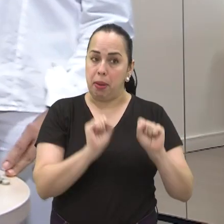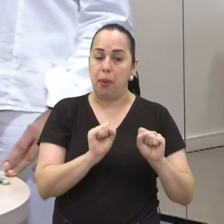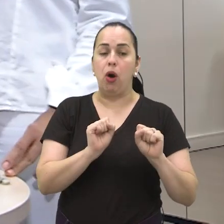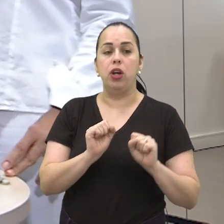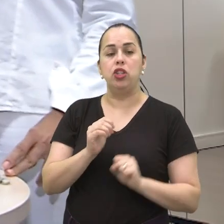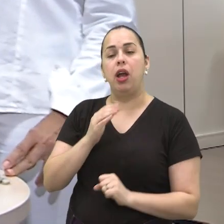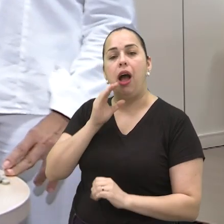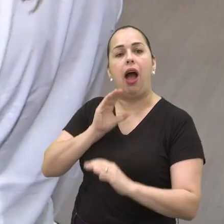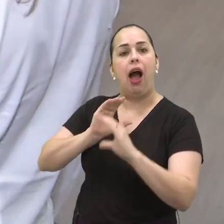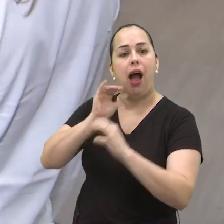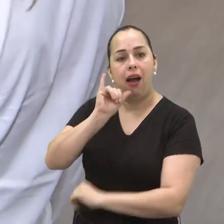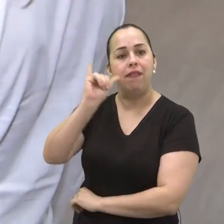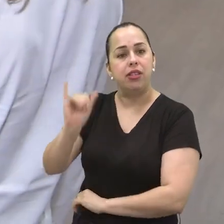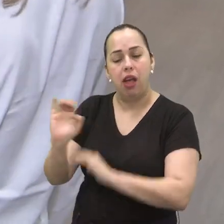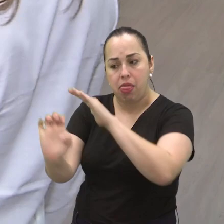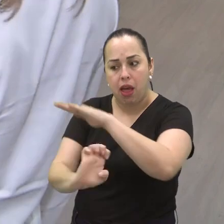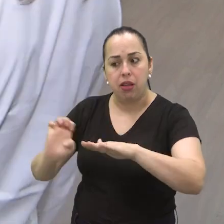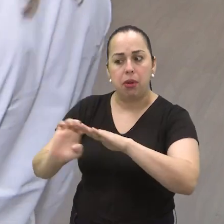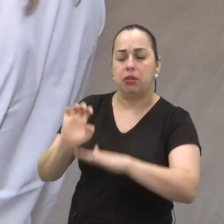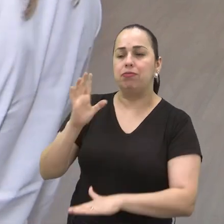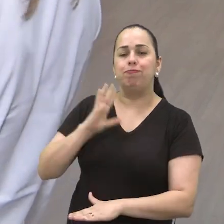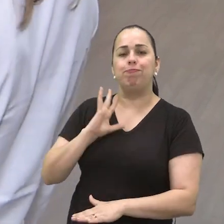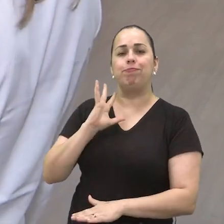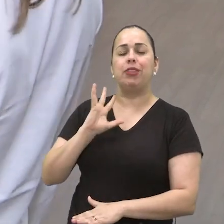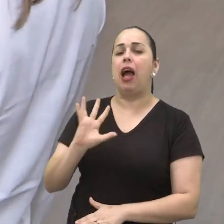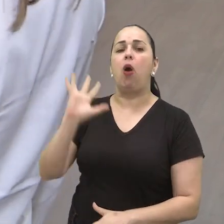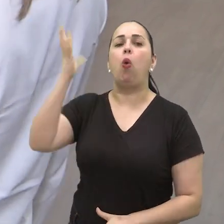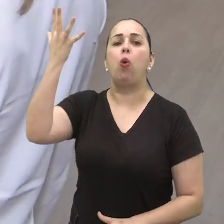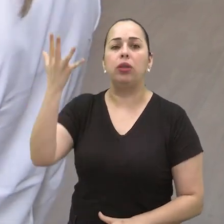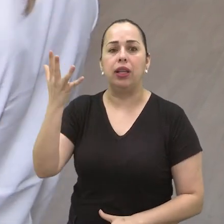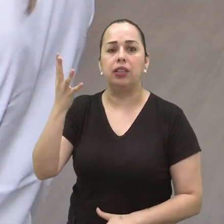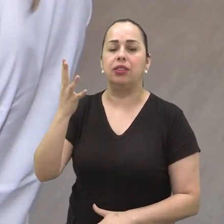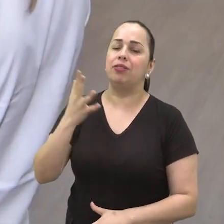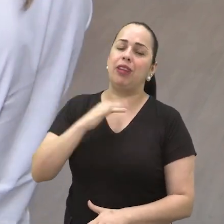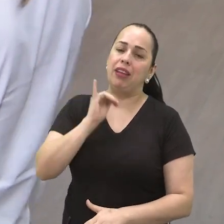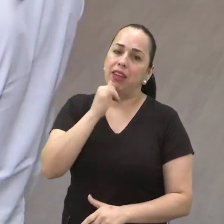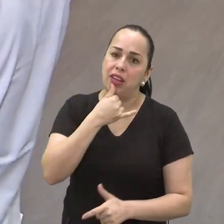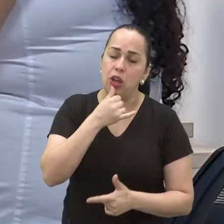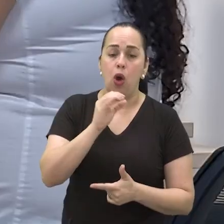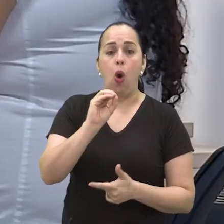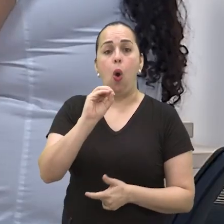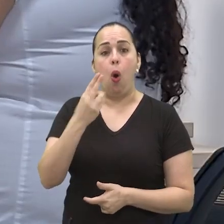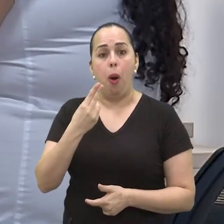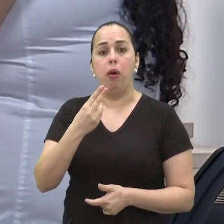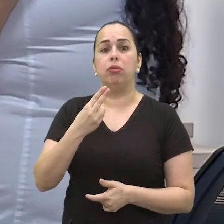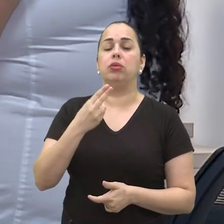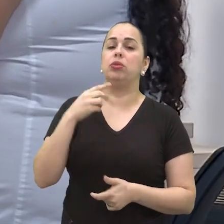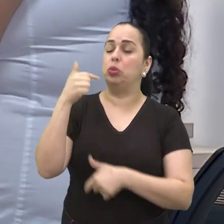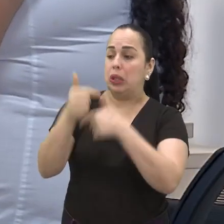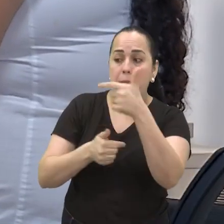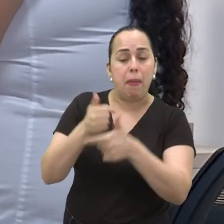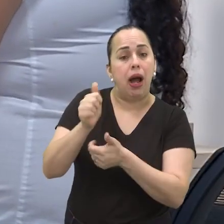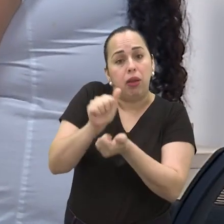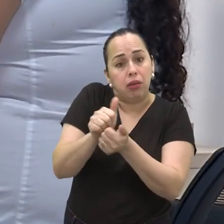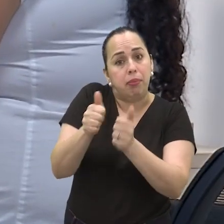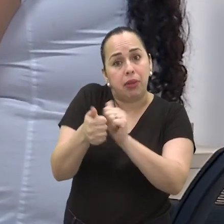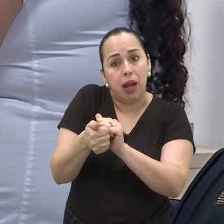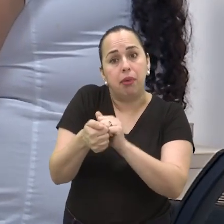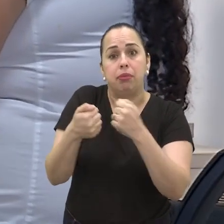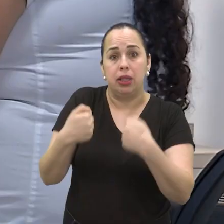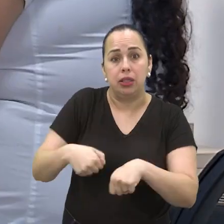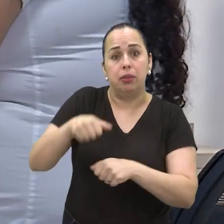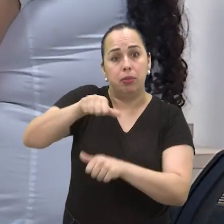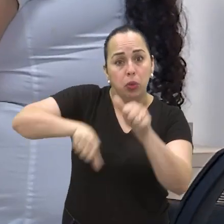trabalhadores também podem agir e comunicar à empresa de alguma situação insatisfatória ou então pedir alterações na rotina